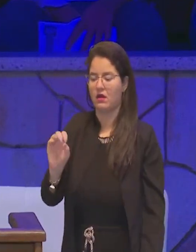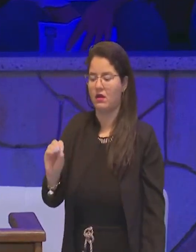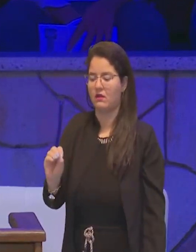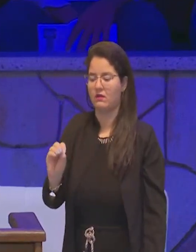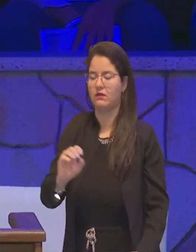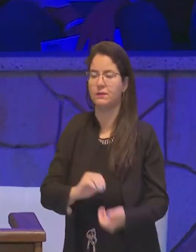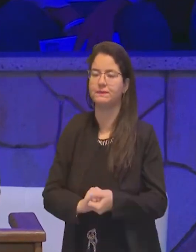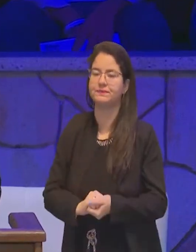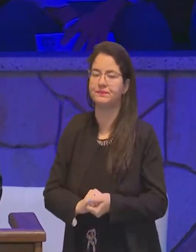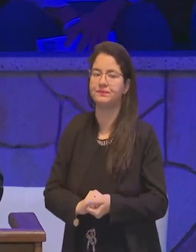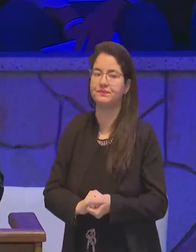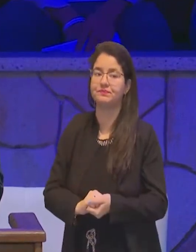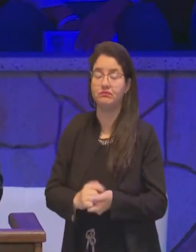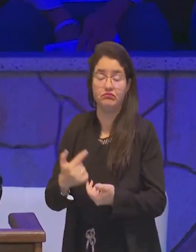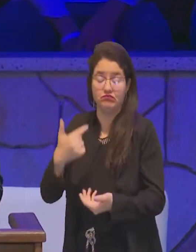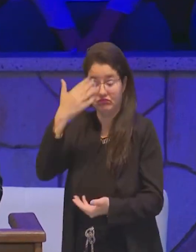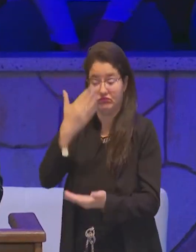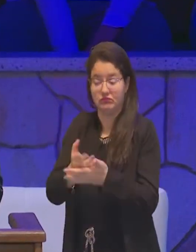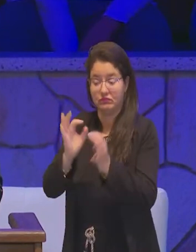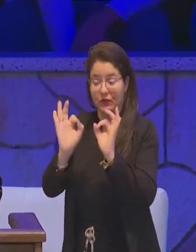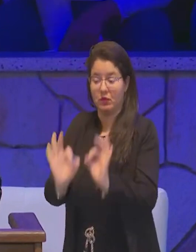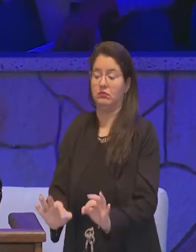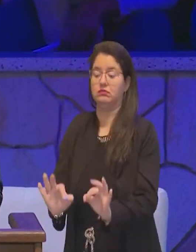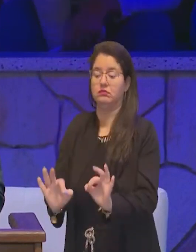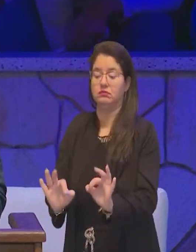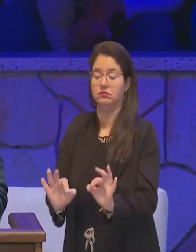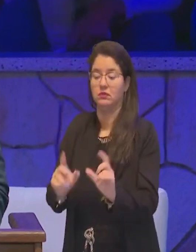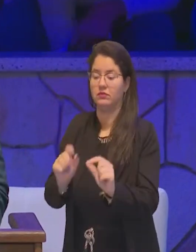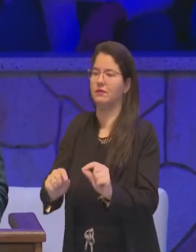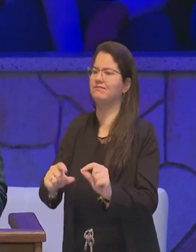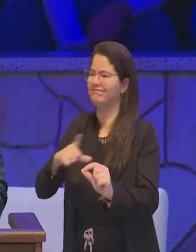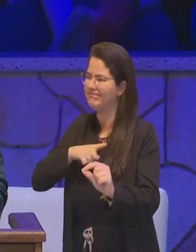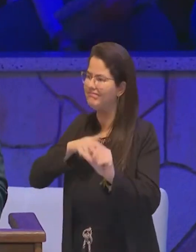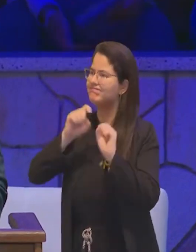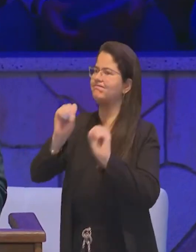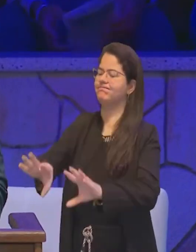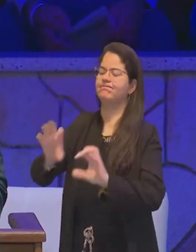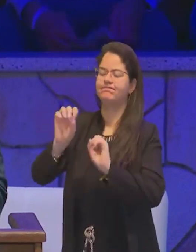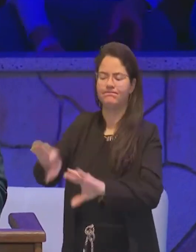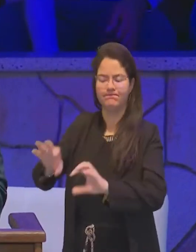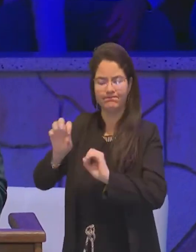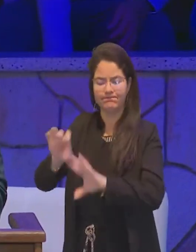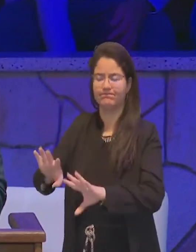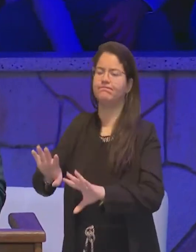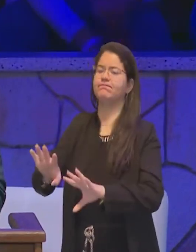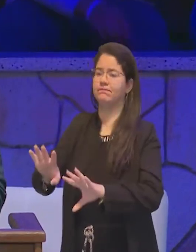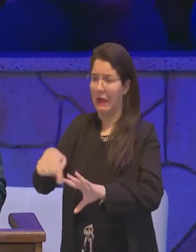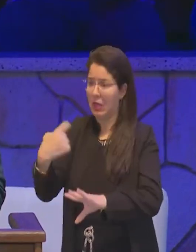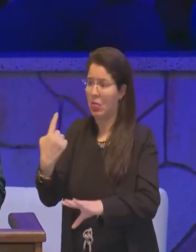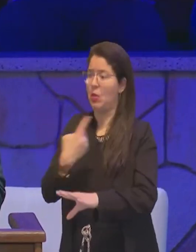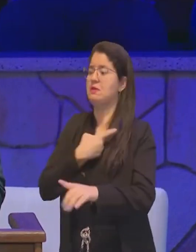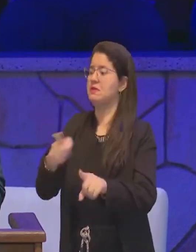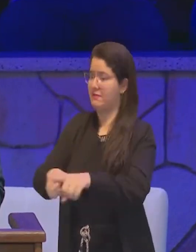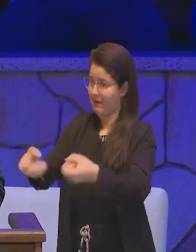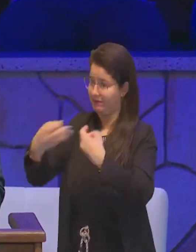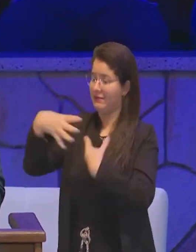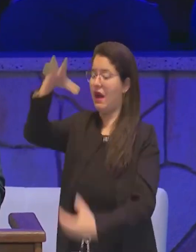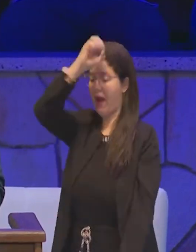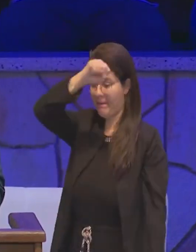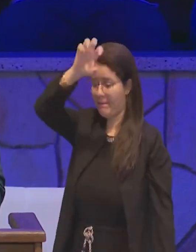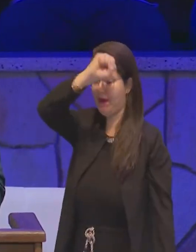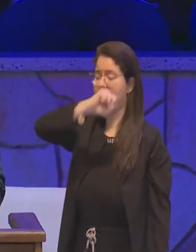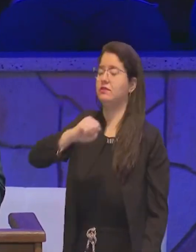E certamente uma profunda e tremenda lição para nós também nessa